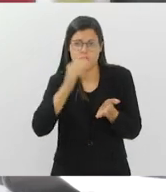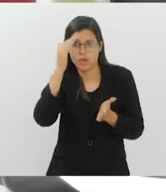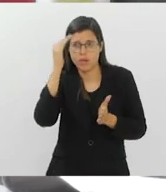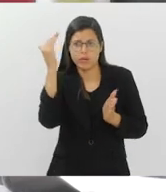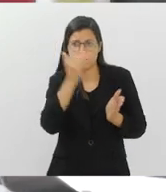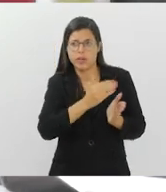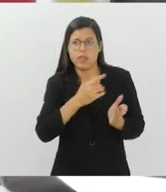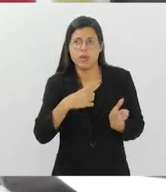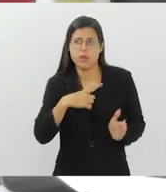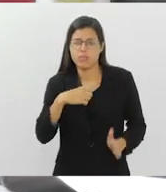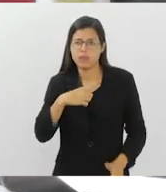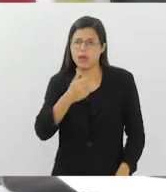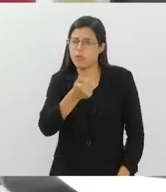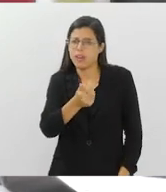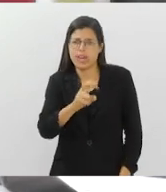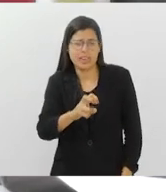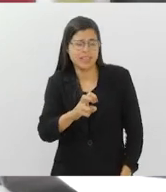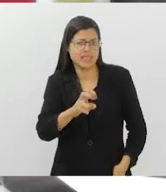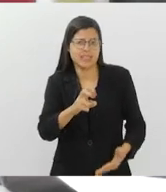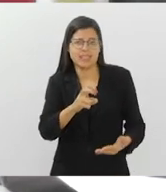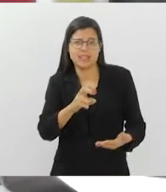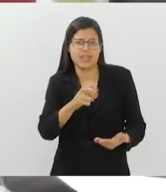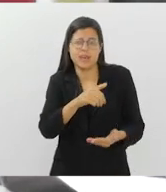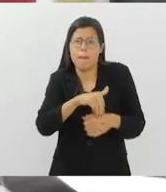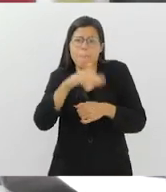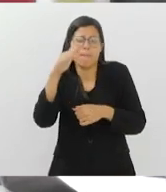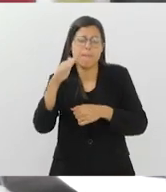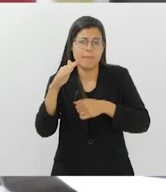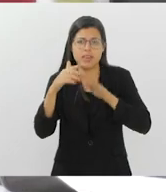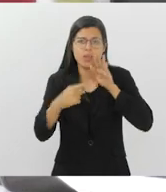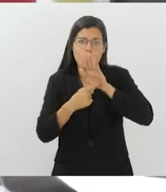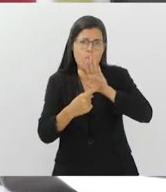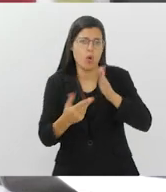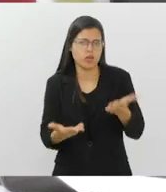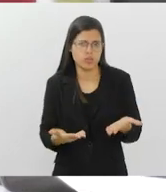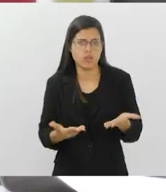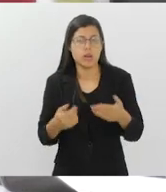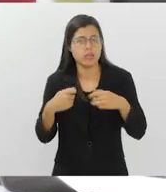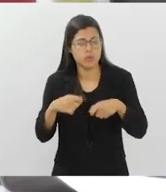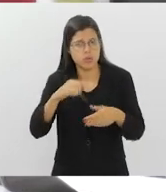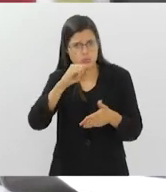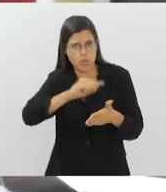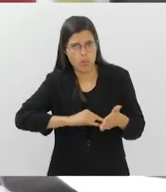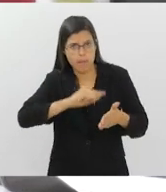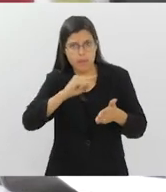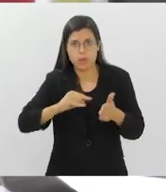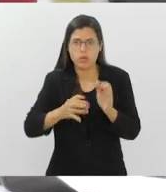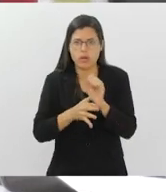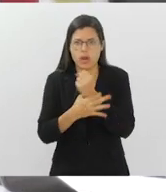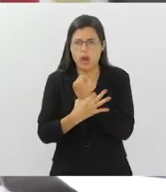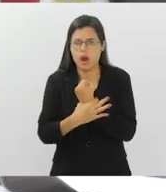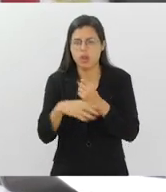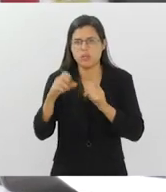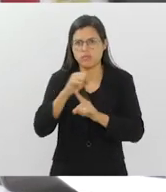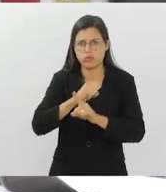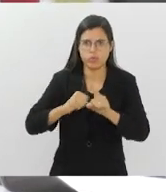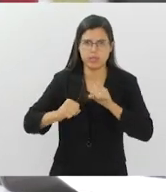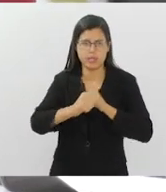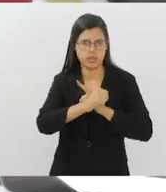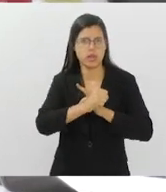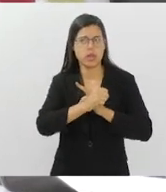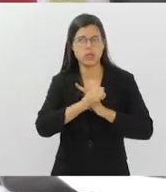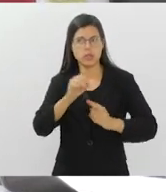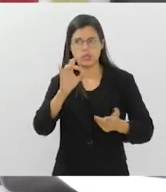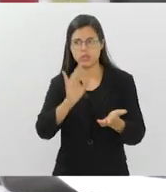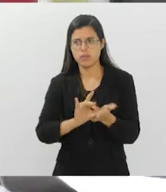10, 15, 20 evidências. Isso é muito ruim. Então, a gente precisa de um documento que garanta à sociedade que, de